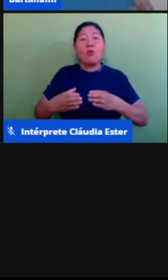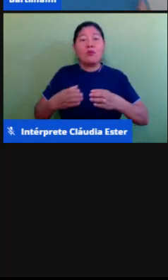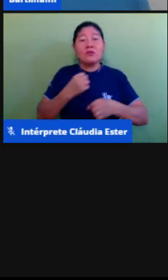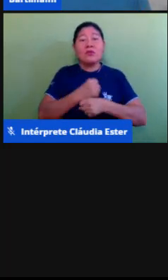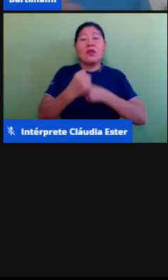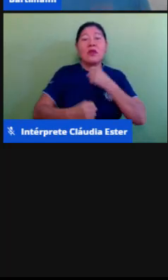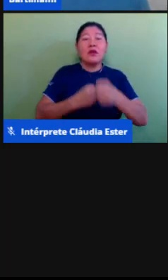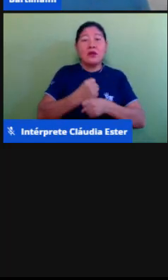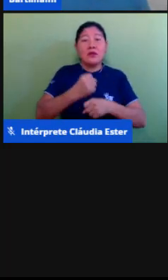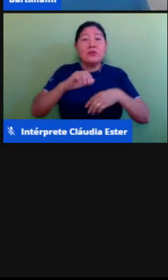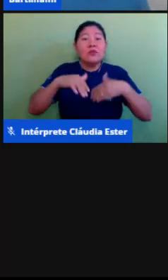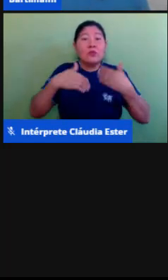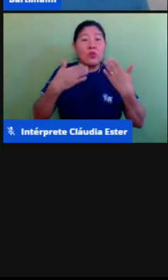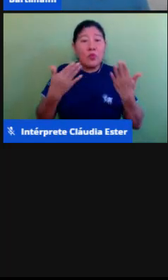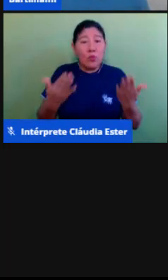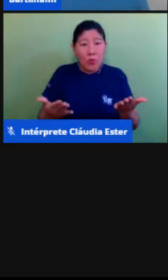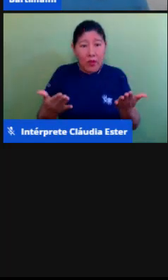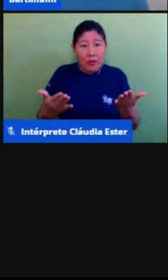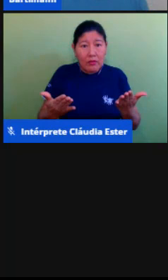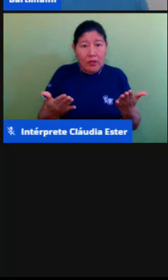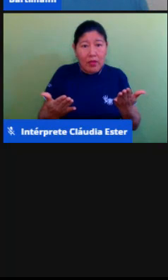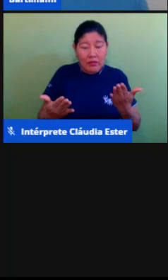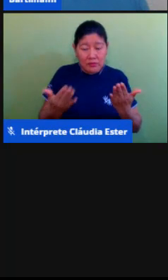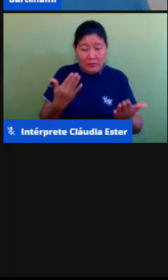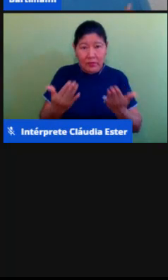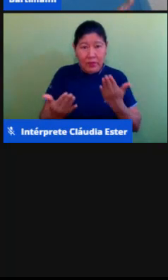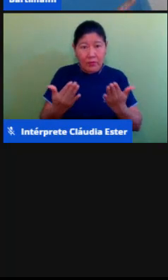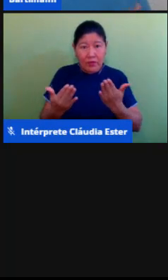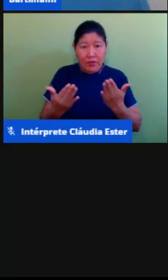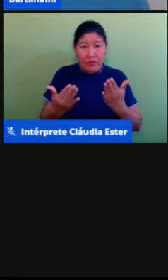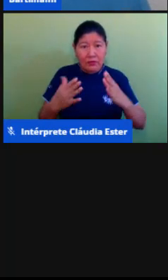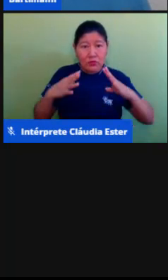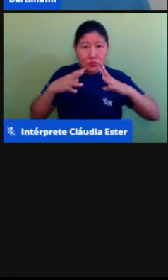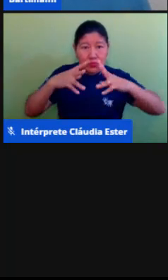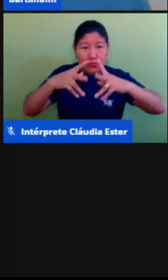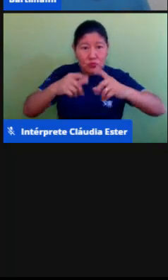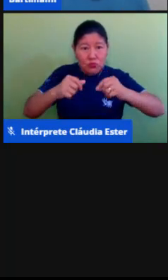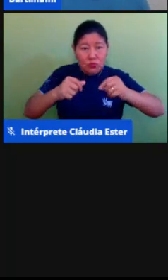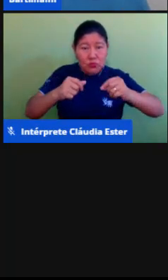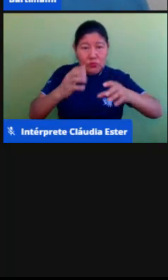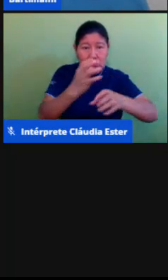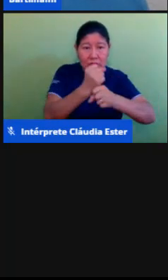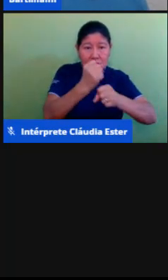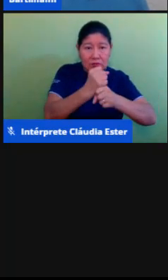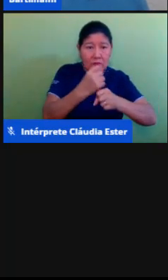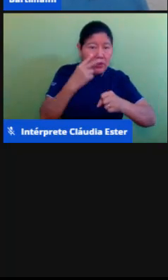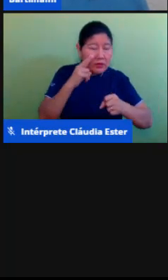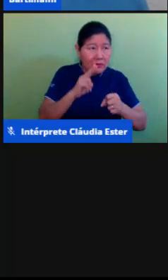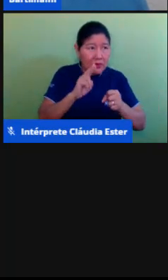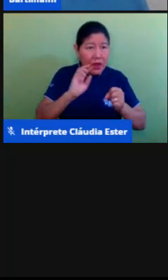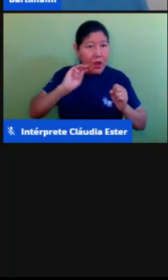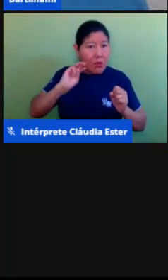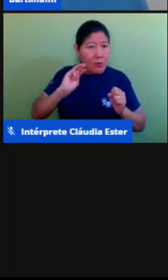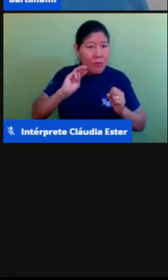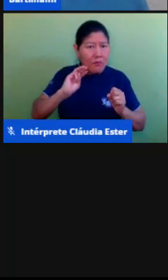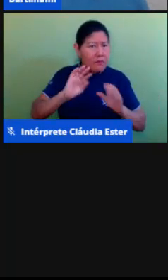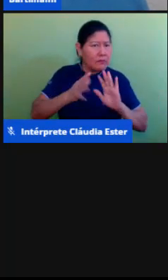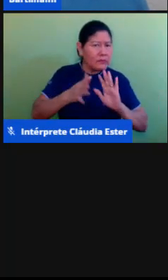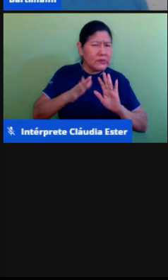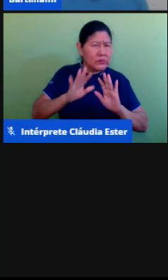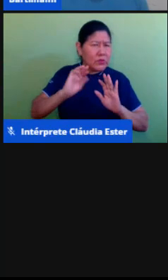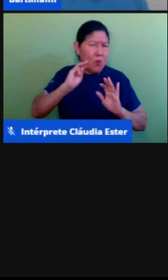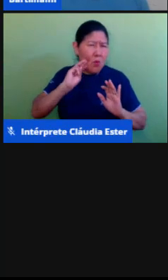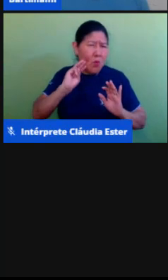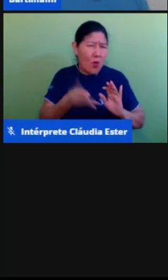E aí, quando você correlaciona com o dado geral, lembra? São mais de 4 mil, aproximadamente 4